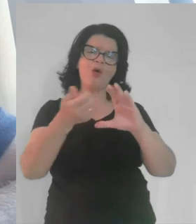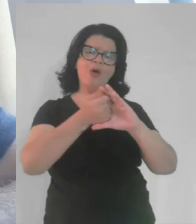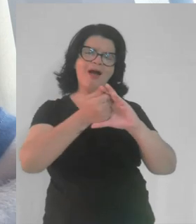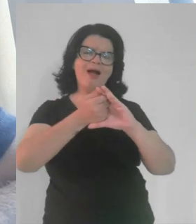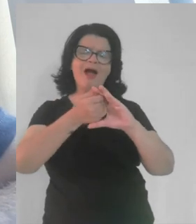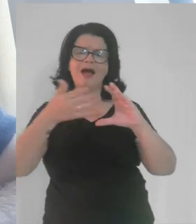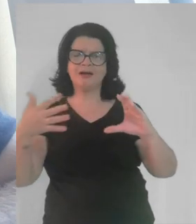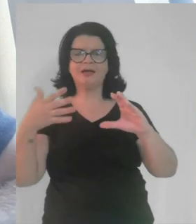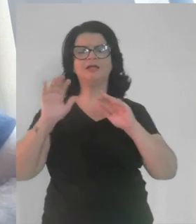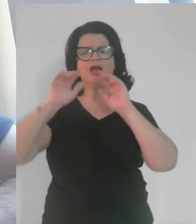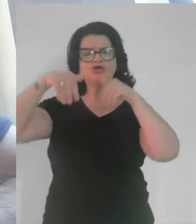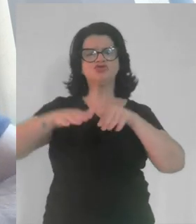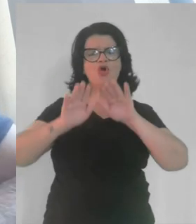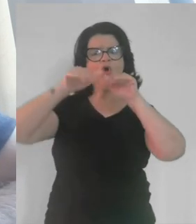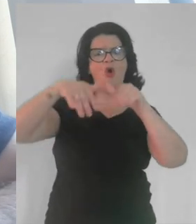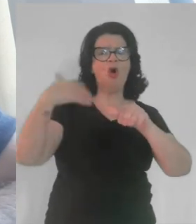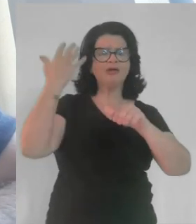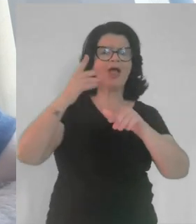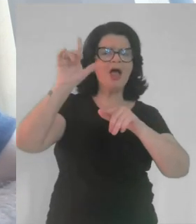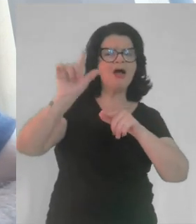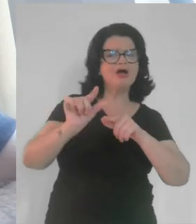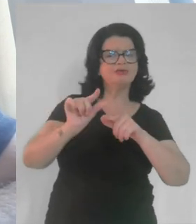da onda sonora é reduzida?